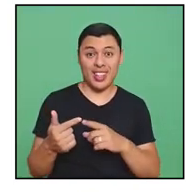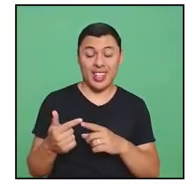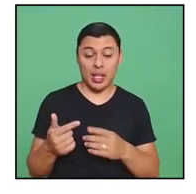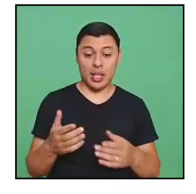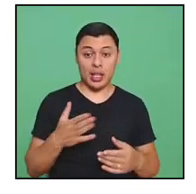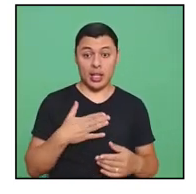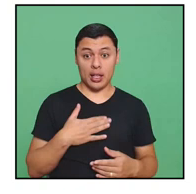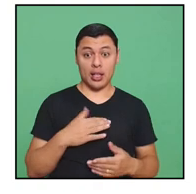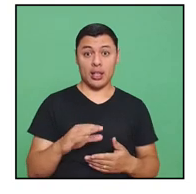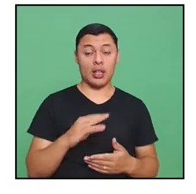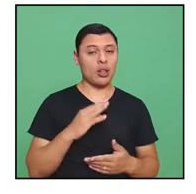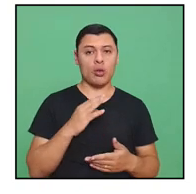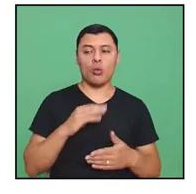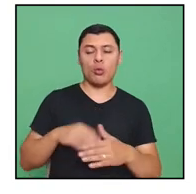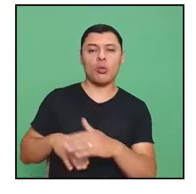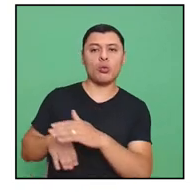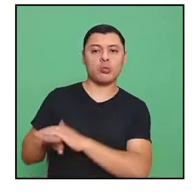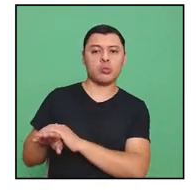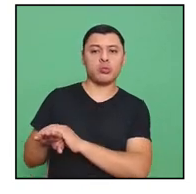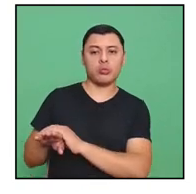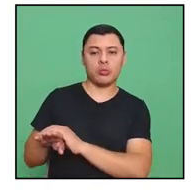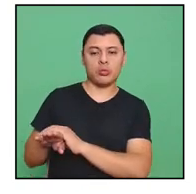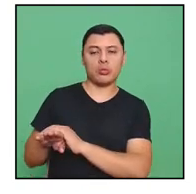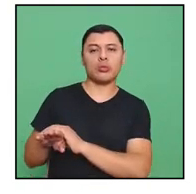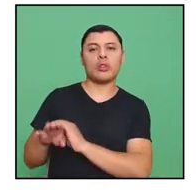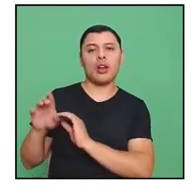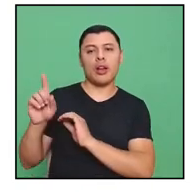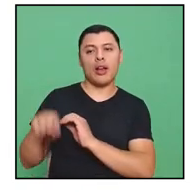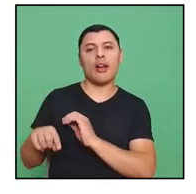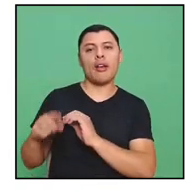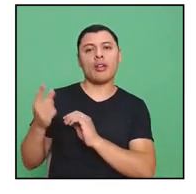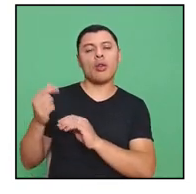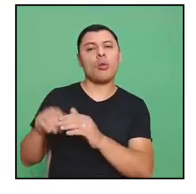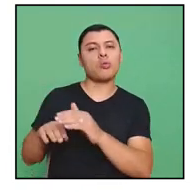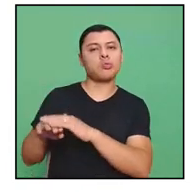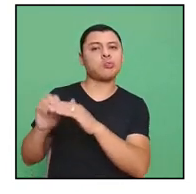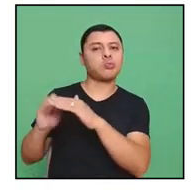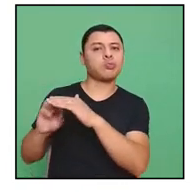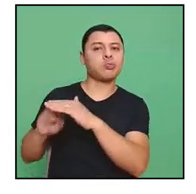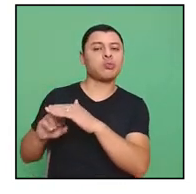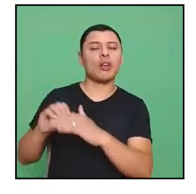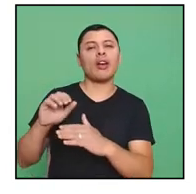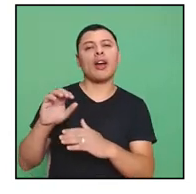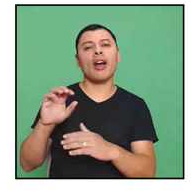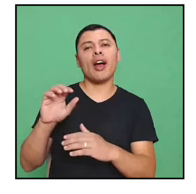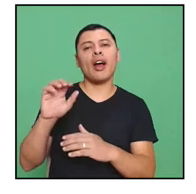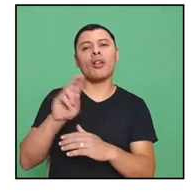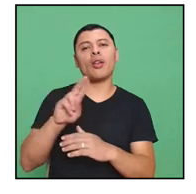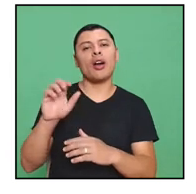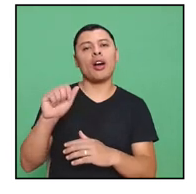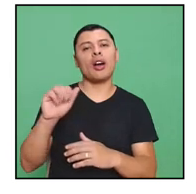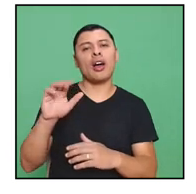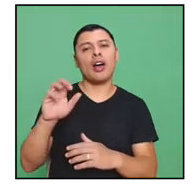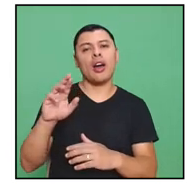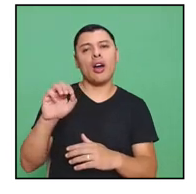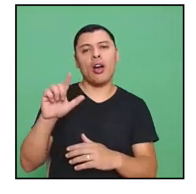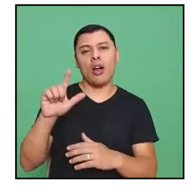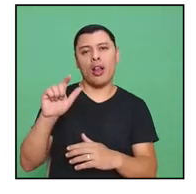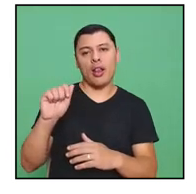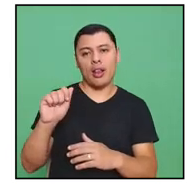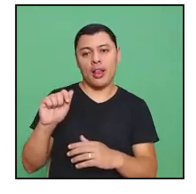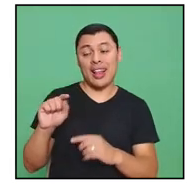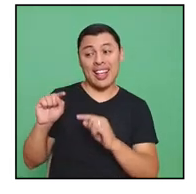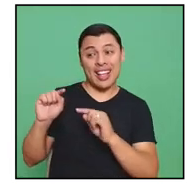ele vai para um fundo, que é o fundo Acerola, para onde eu tenho destinado porcentagens